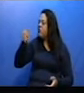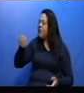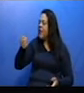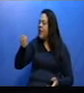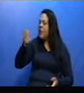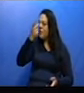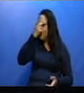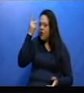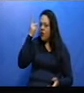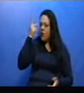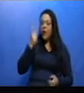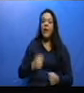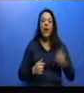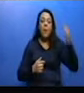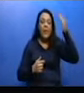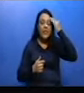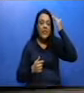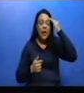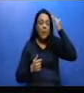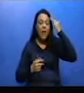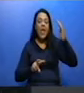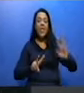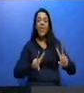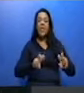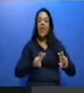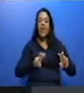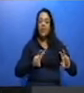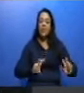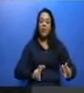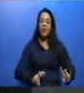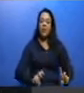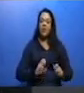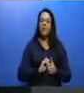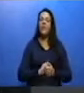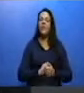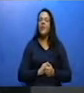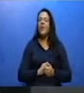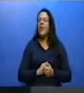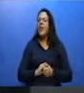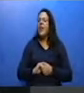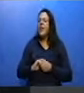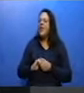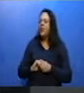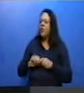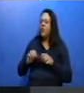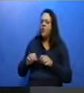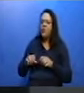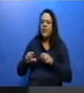sobre alguns assuntos. Então, aonde eu puder tirar informação,